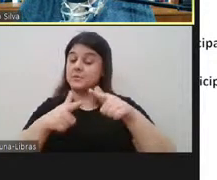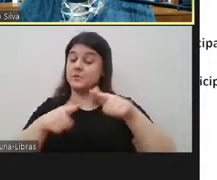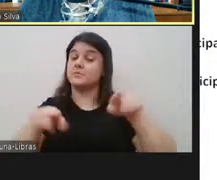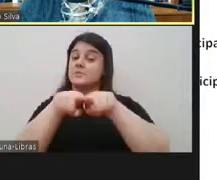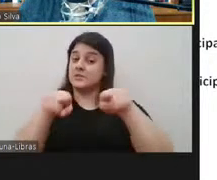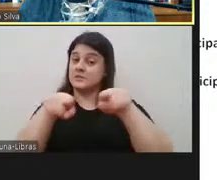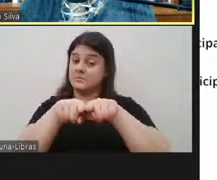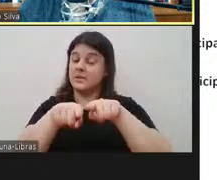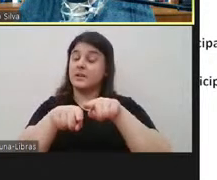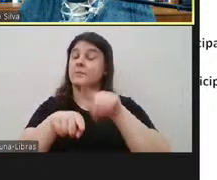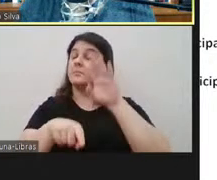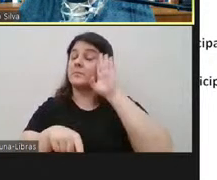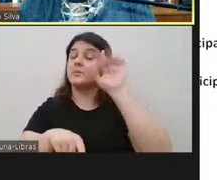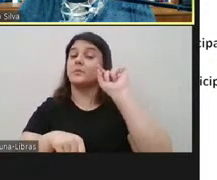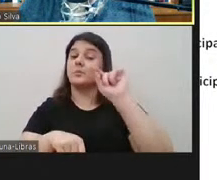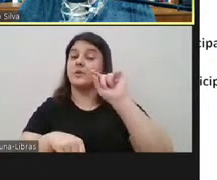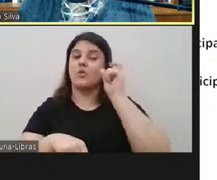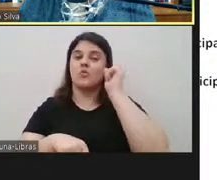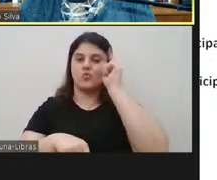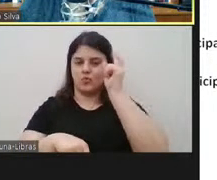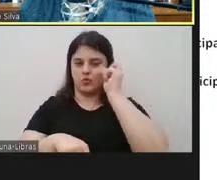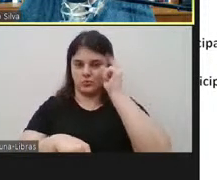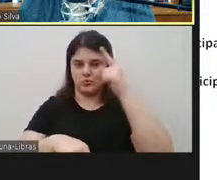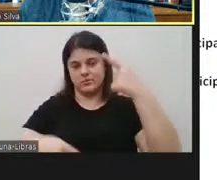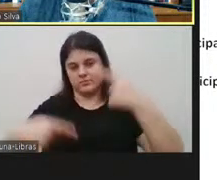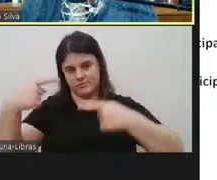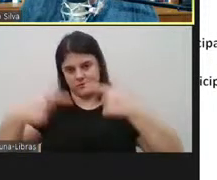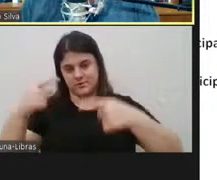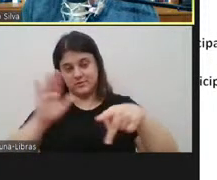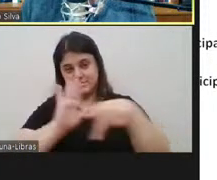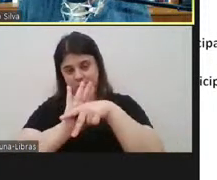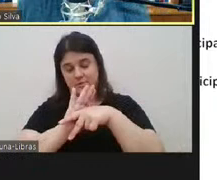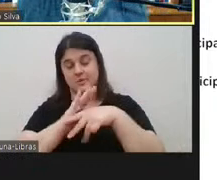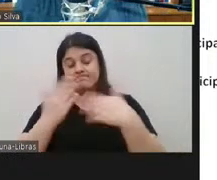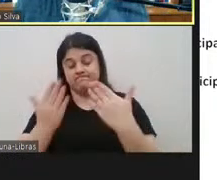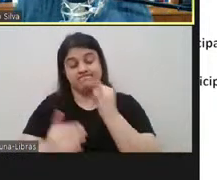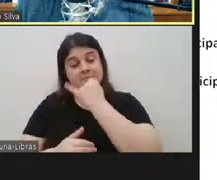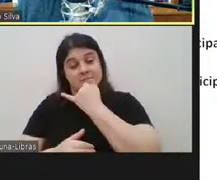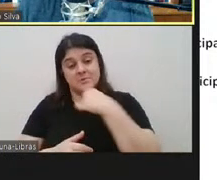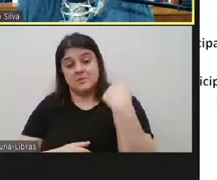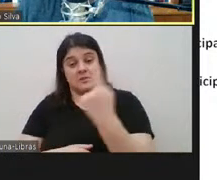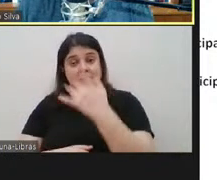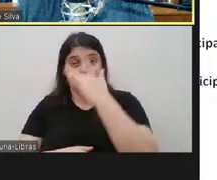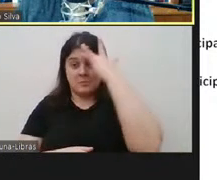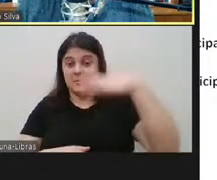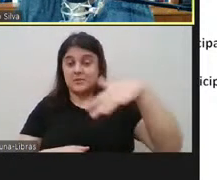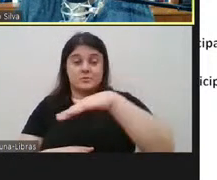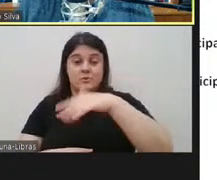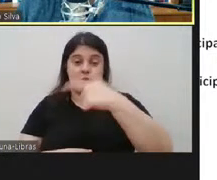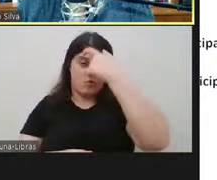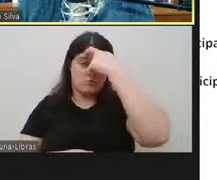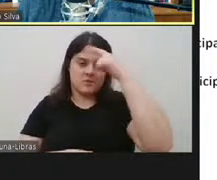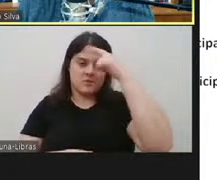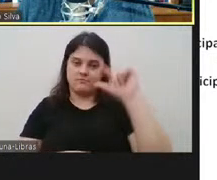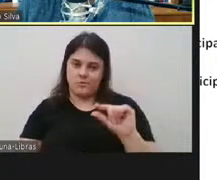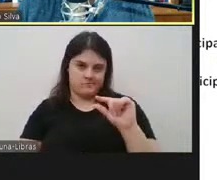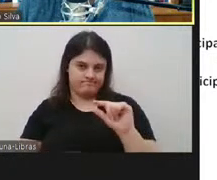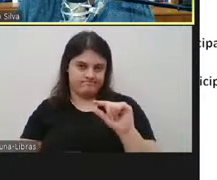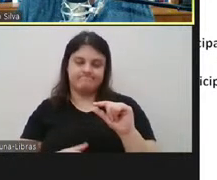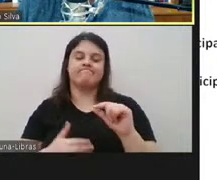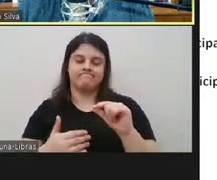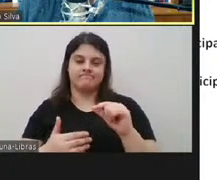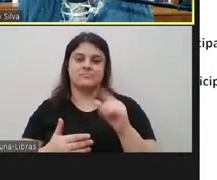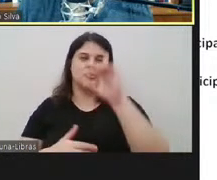problema ele acima de tudo de ordem de Cultura política Porque infelizmente nós temos uma nação um pouco consciente a respeito